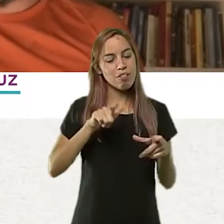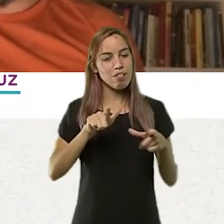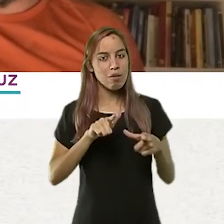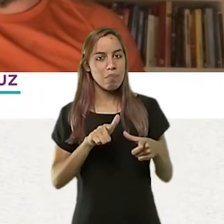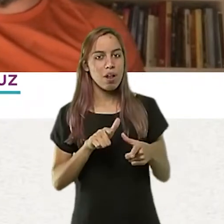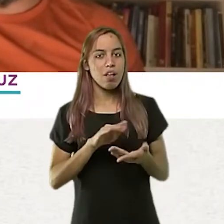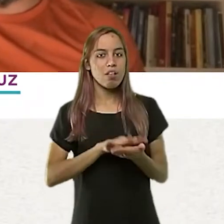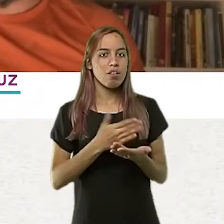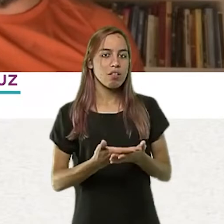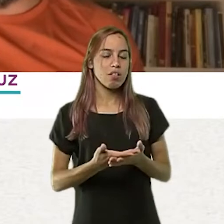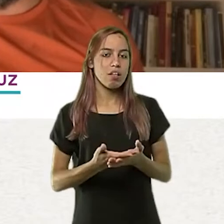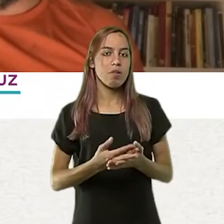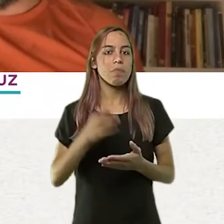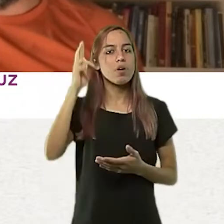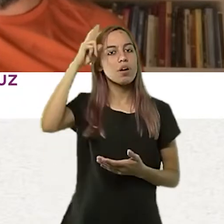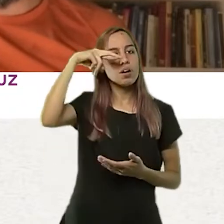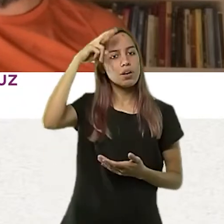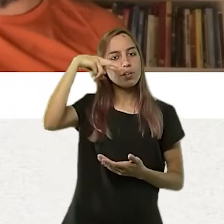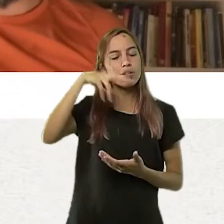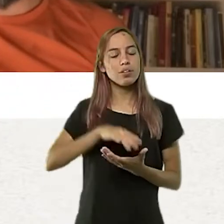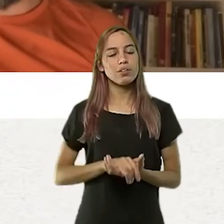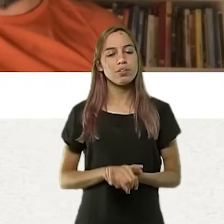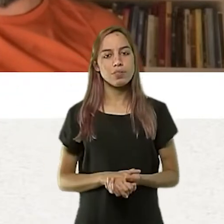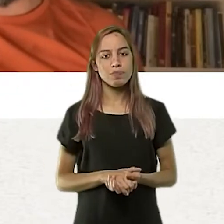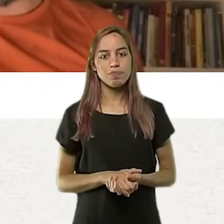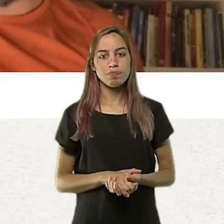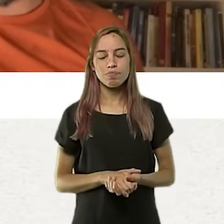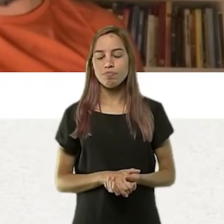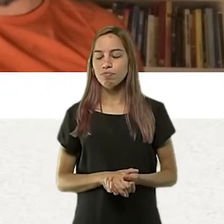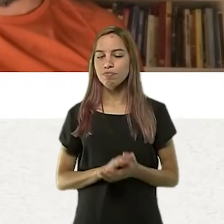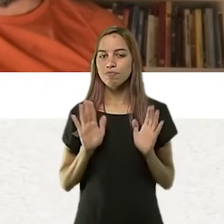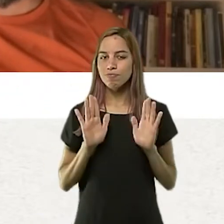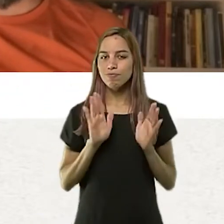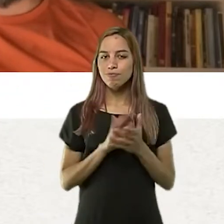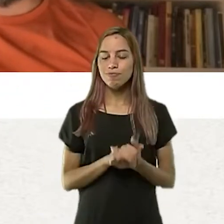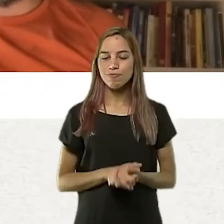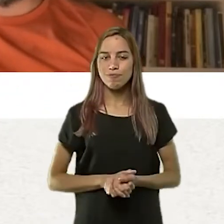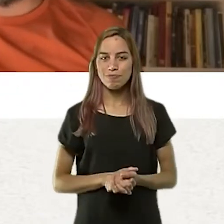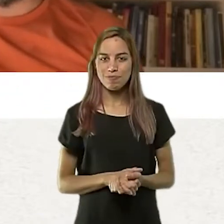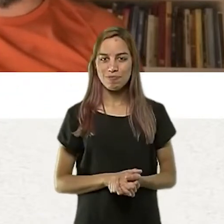Raíssa Medeiros Vieira. Raíssa,